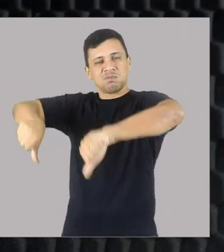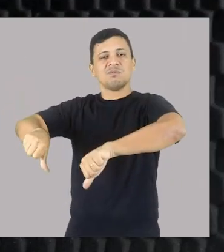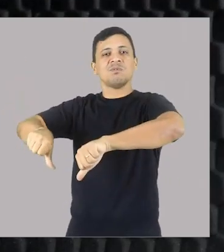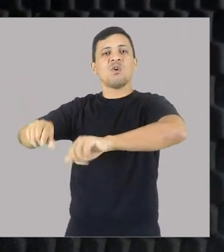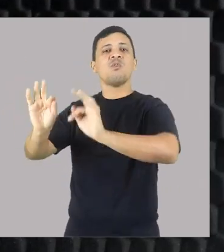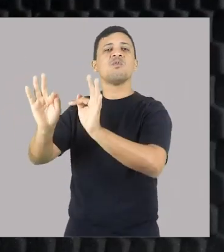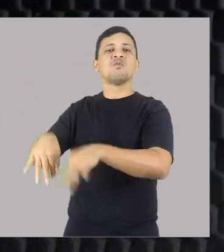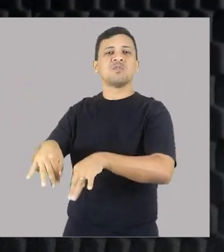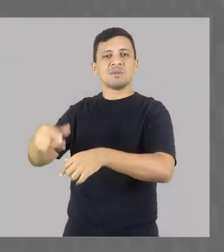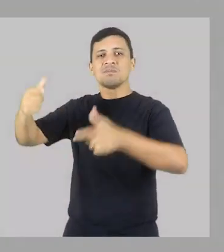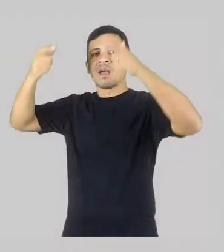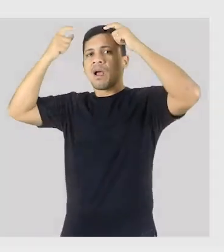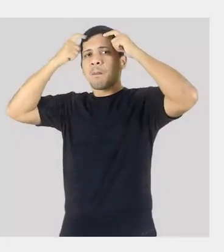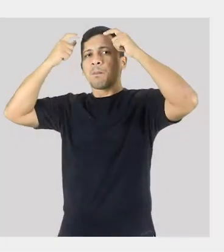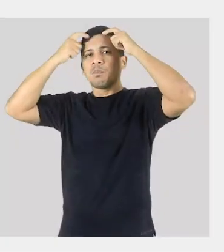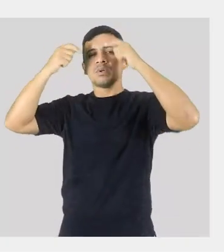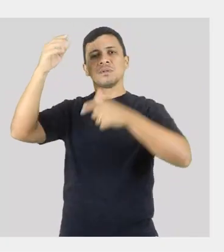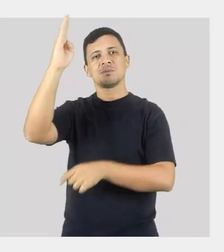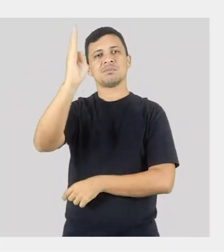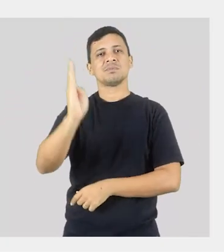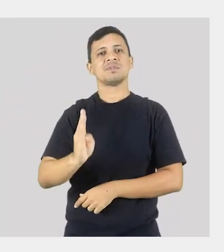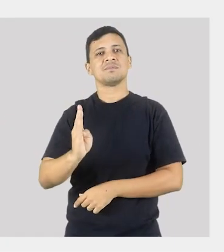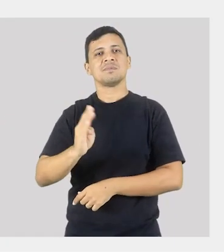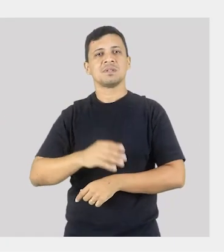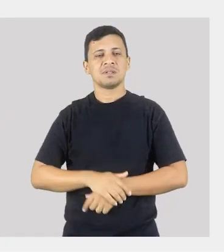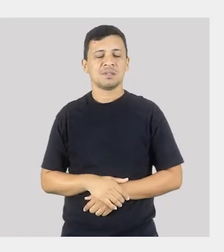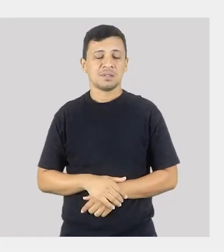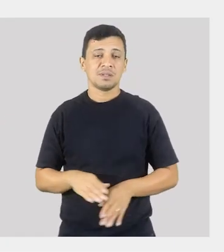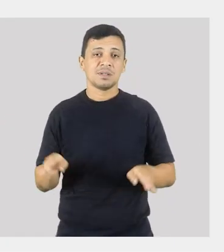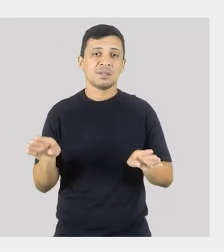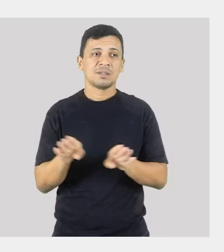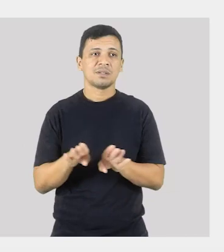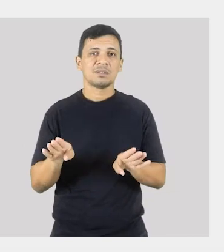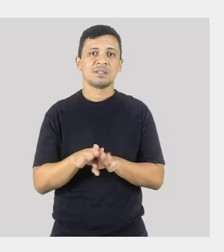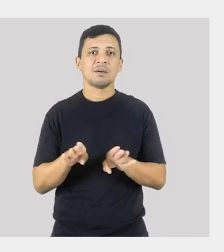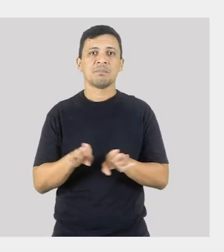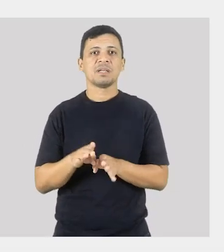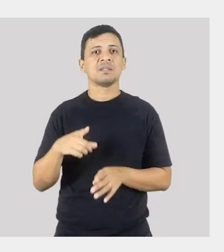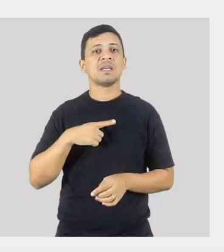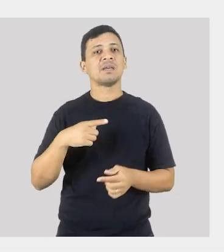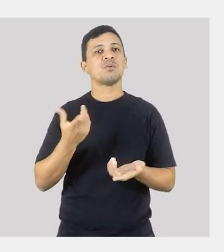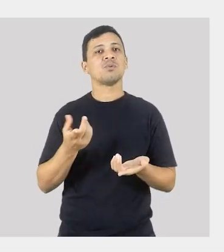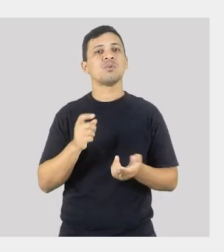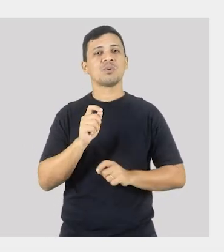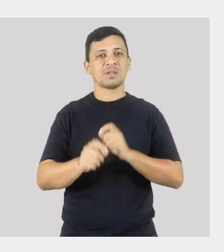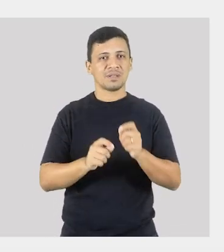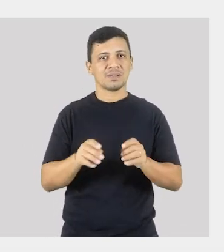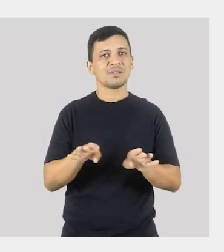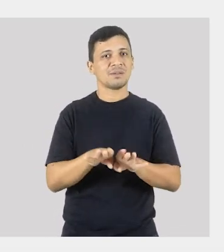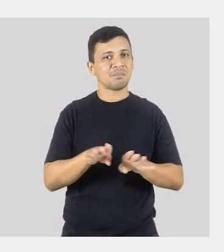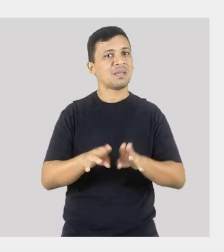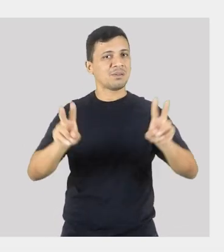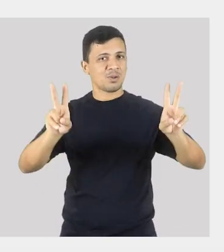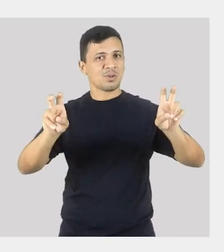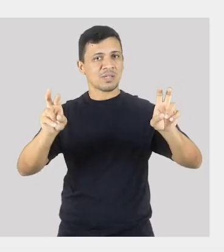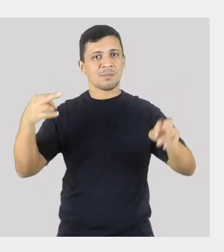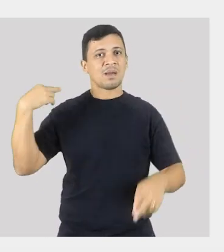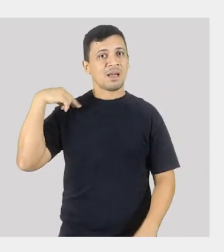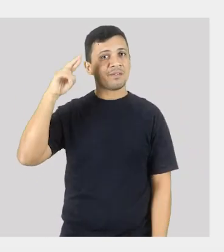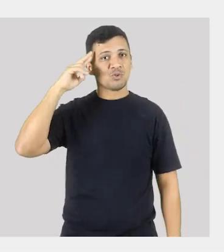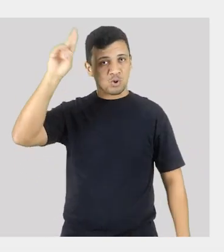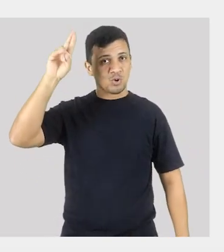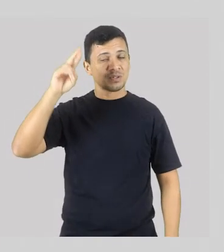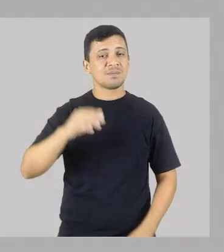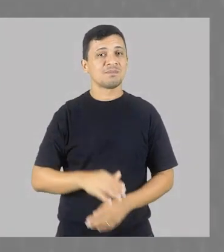brasileira. Até certo ponto, também, a famosa questão religiosa, onde teremos a ruptura de